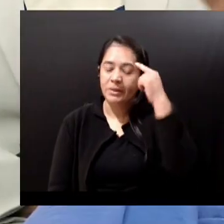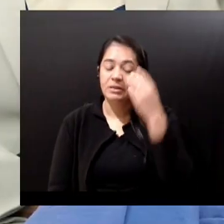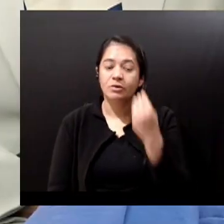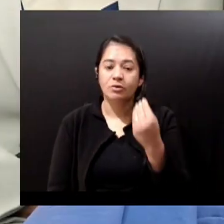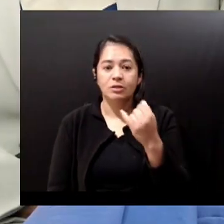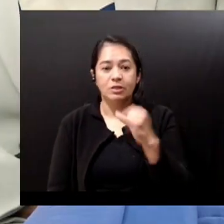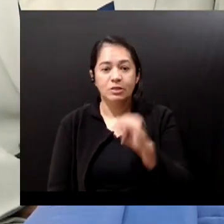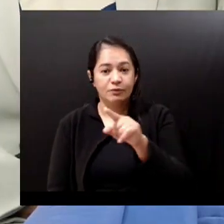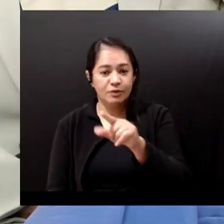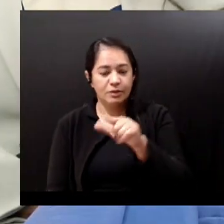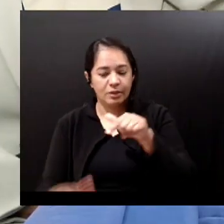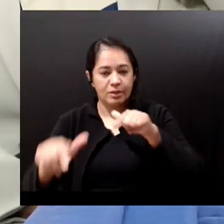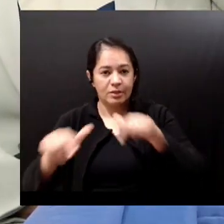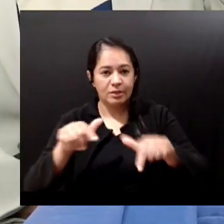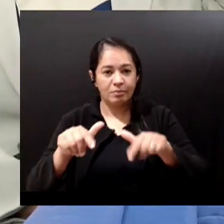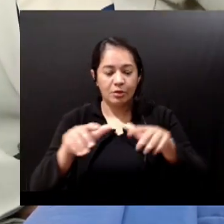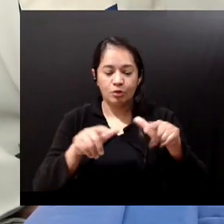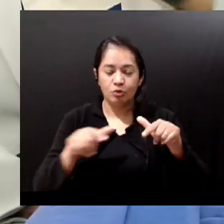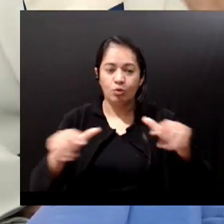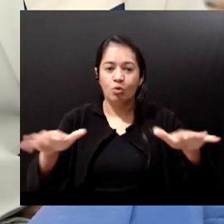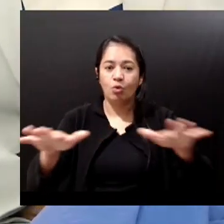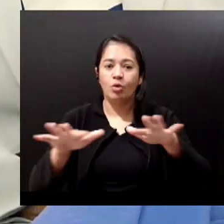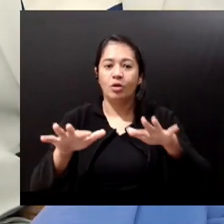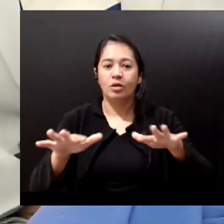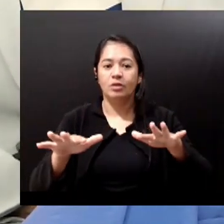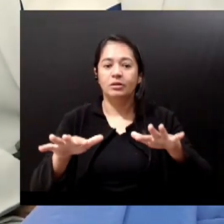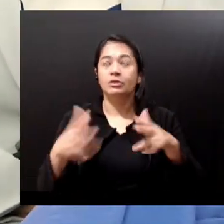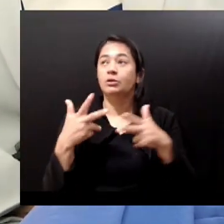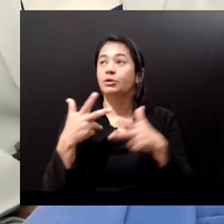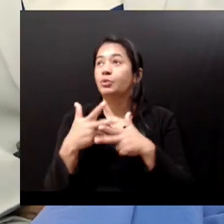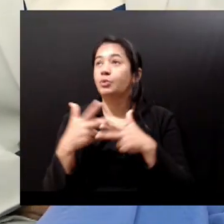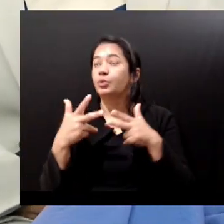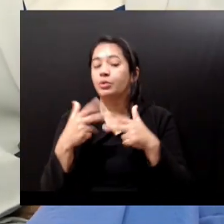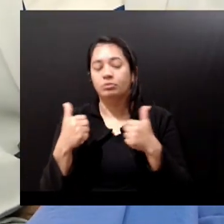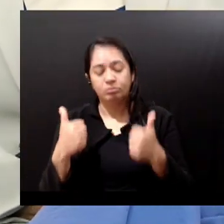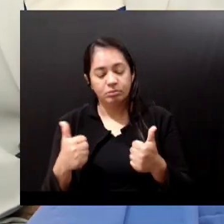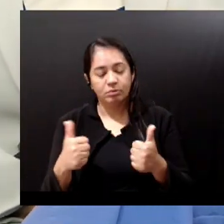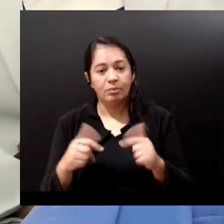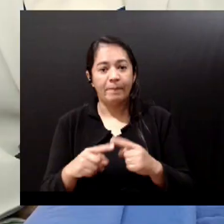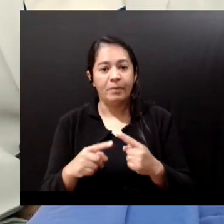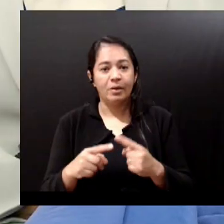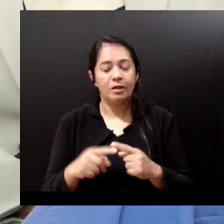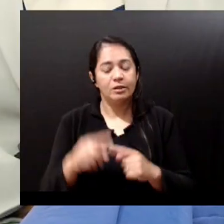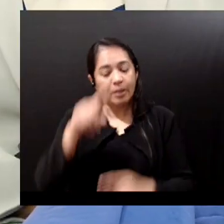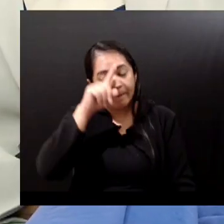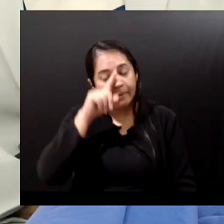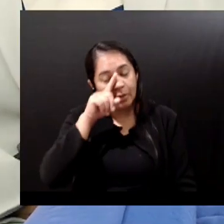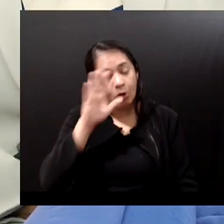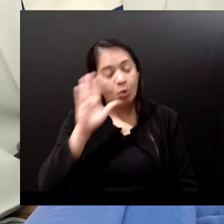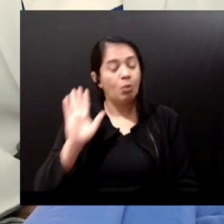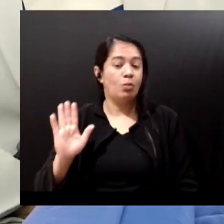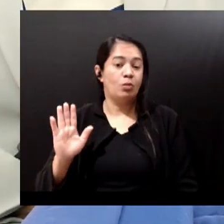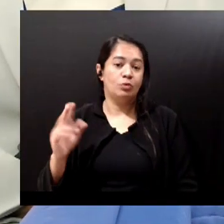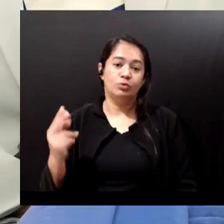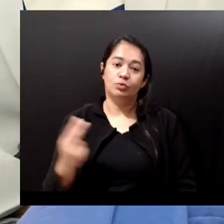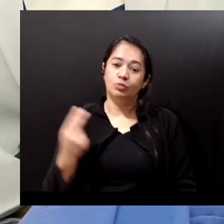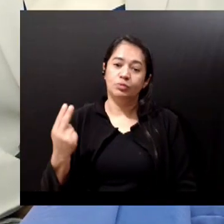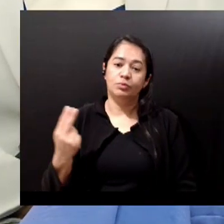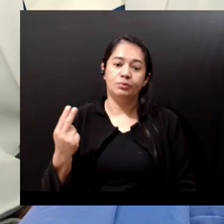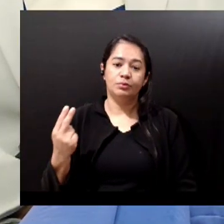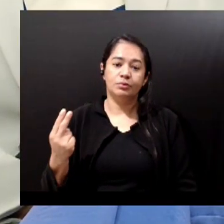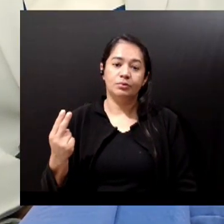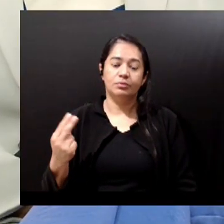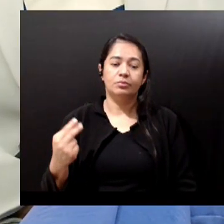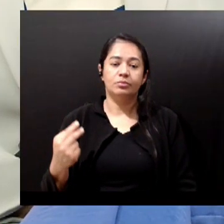um ambiente de trabalho totalmente descontraído, e ainda assim eu acho meio perigoso, meio arriscado, né? Eh,